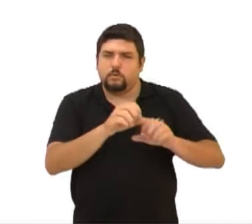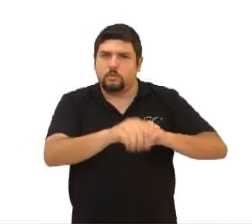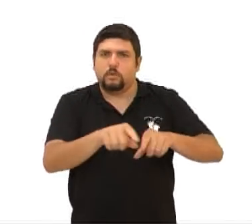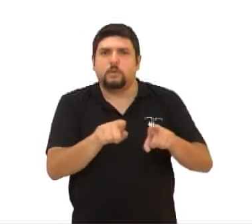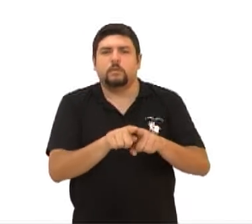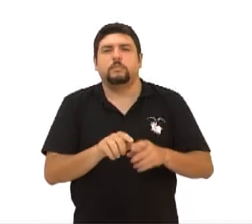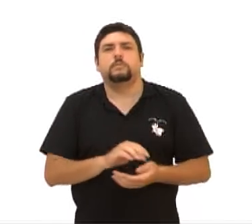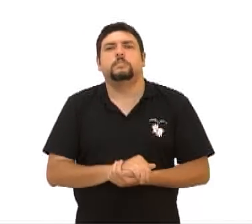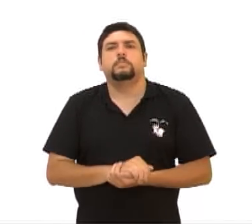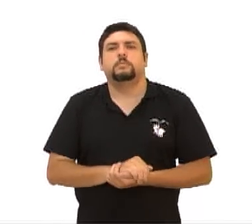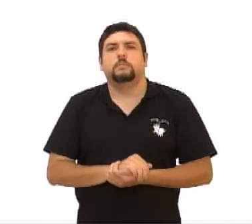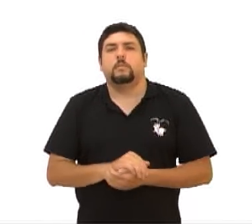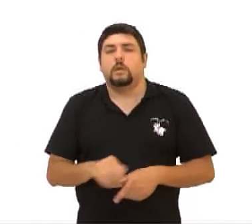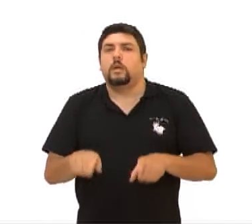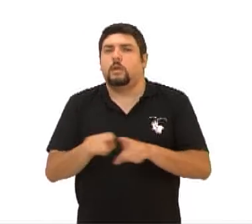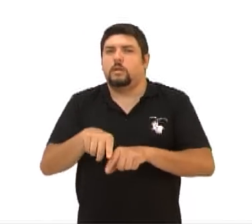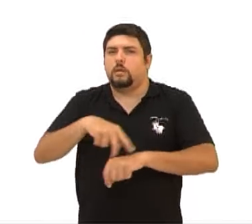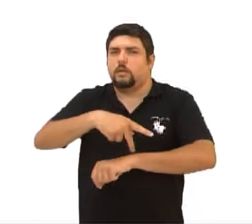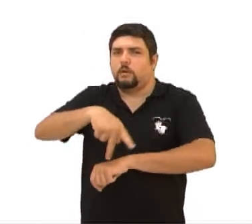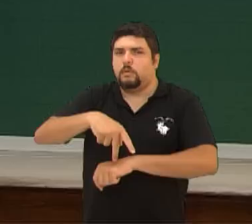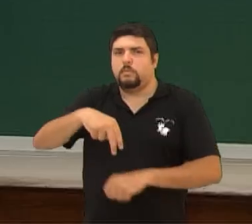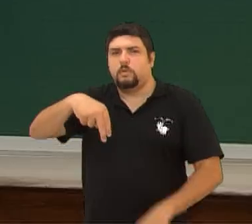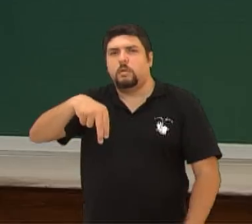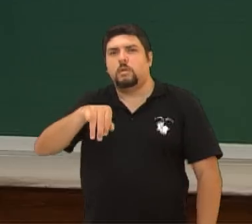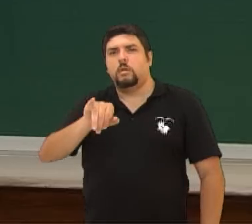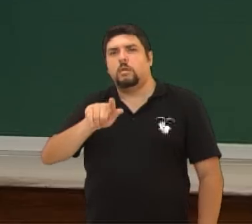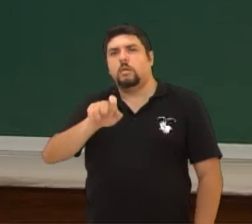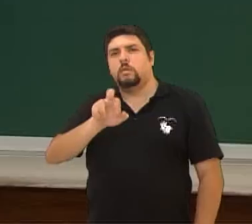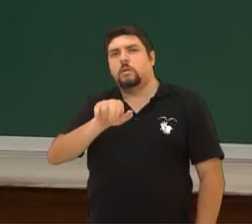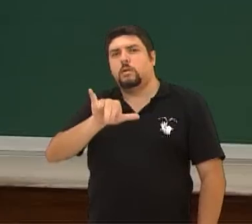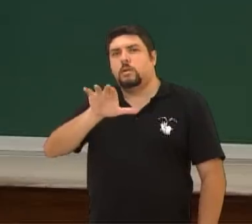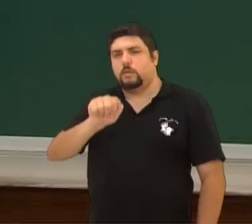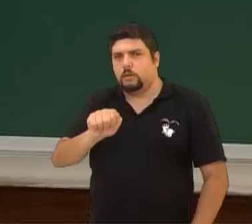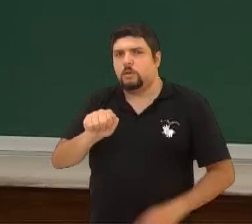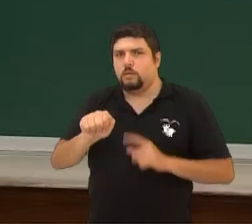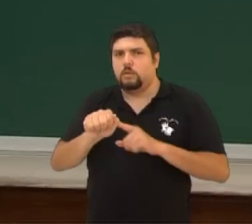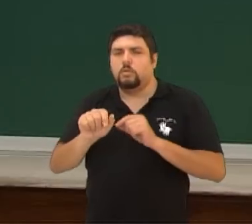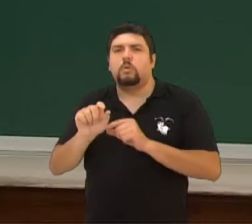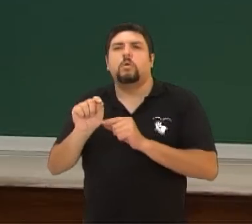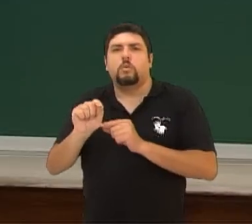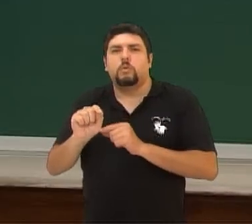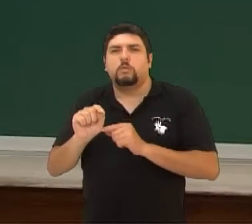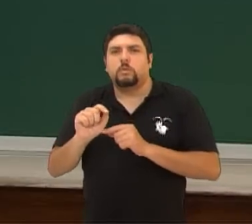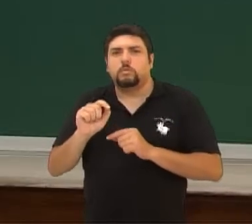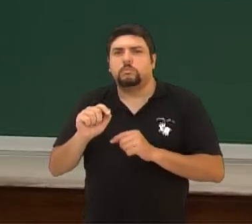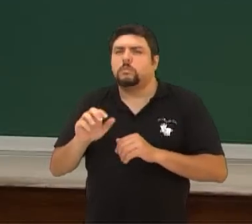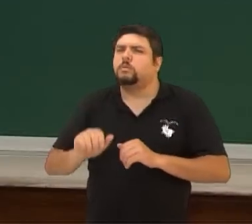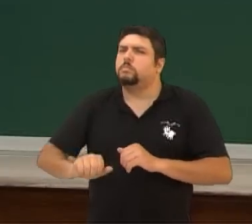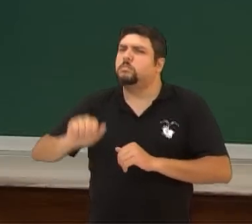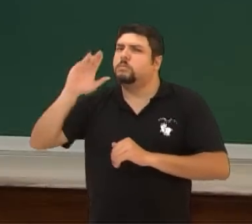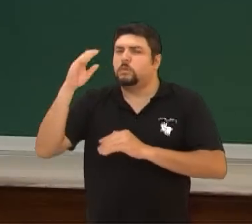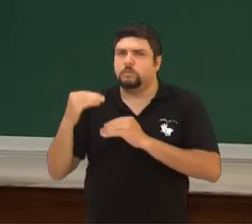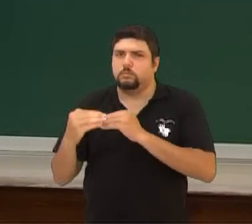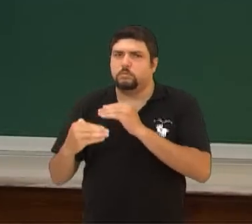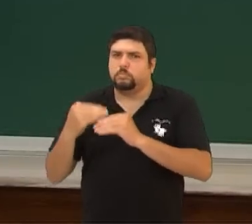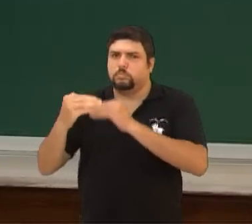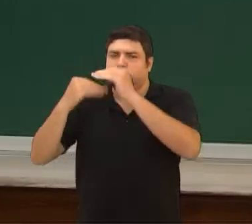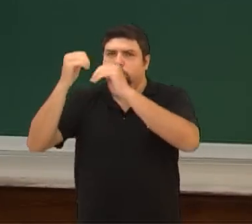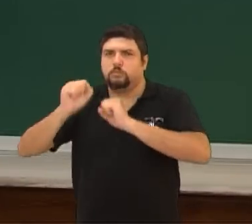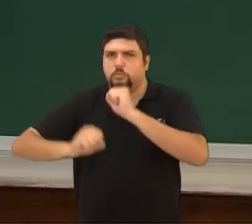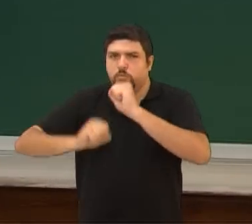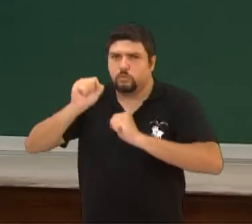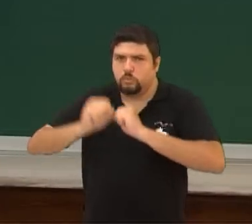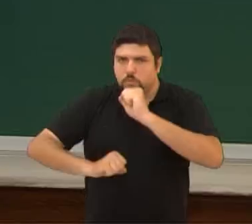podemos deixar de falar sobre a Nigéria, que é um dos países, junto com a África do Sul, aqui que tem o maior desenvolvimento industrial,